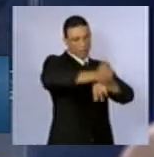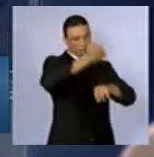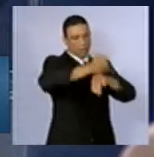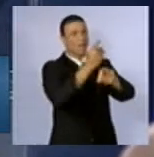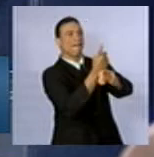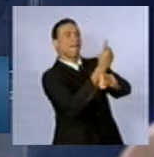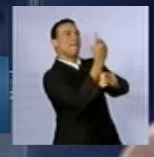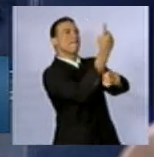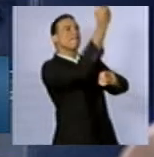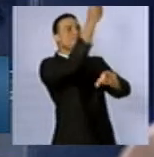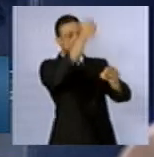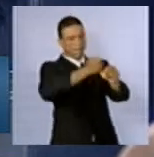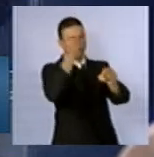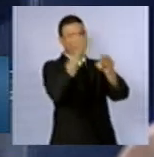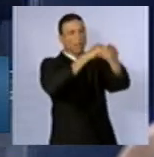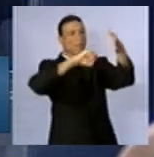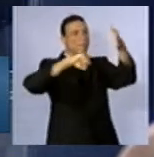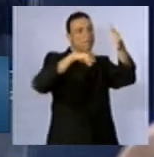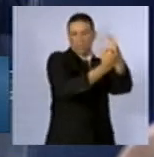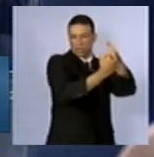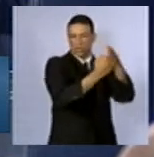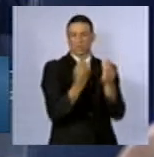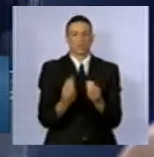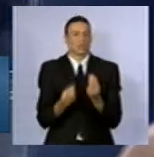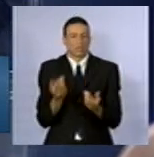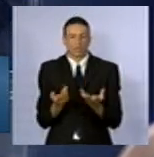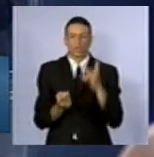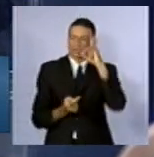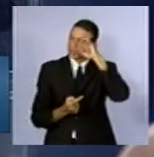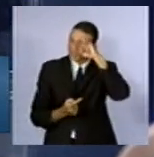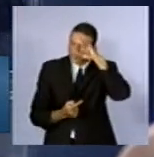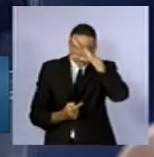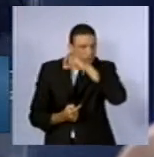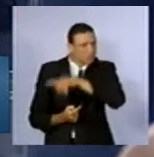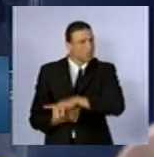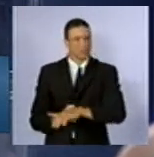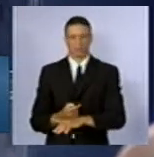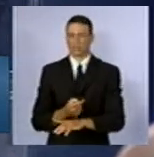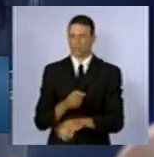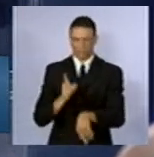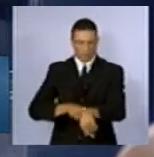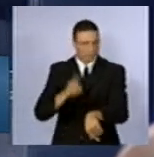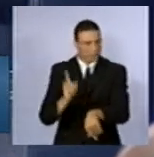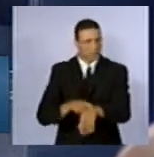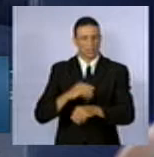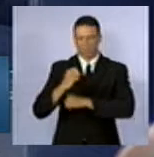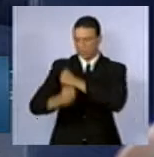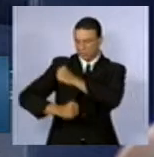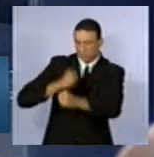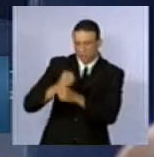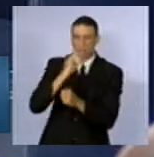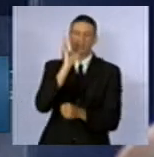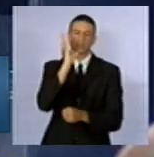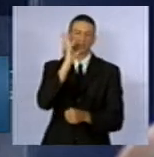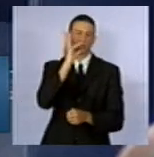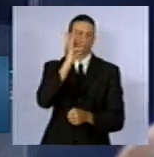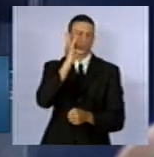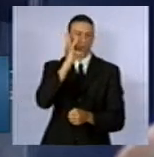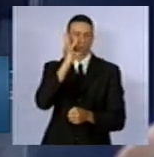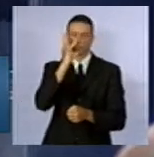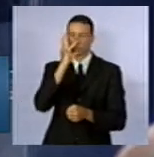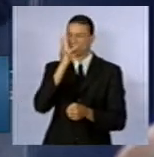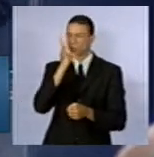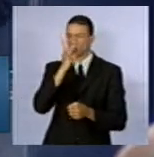elevadas isso seria uma tarefa dificílimo a gente teria que demandar um tempo muito grande naturalmente